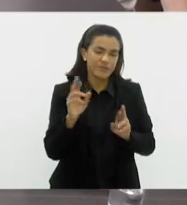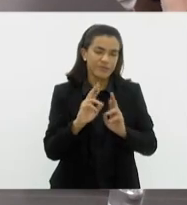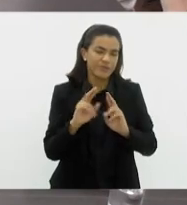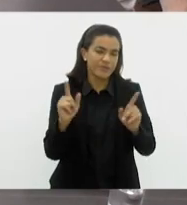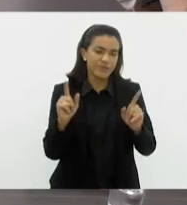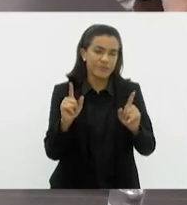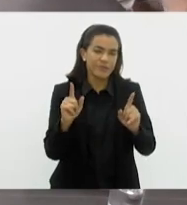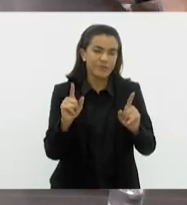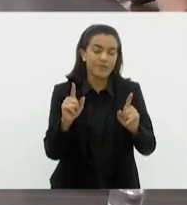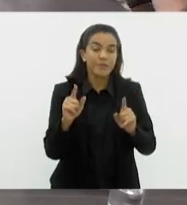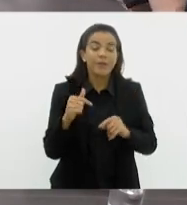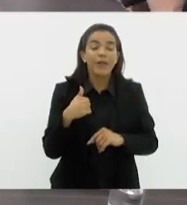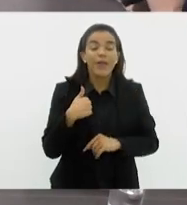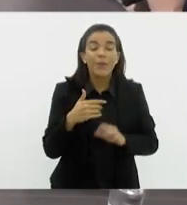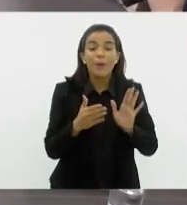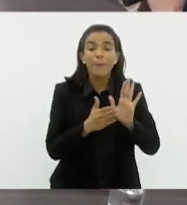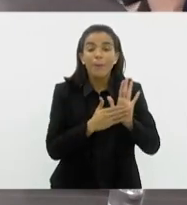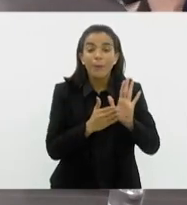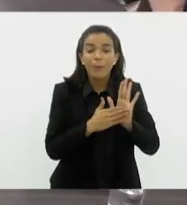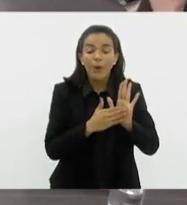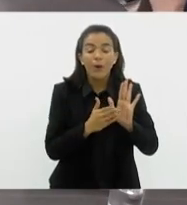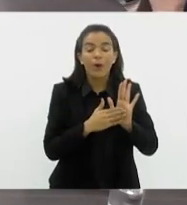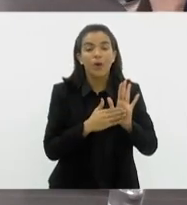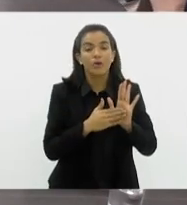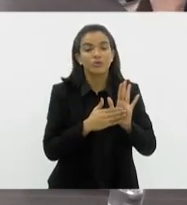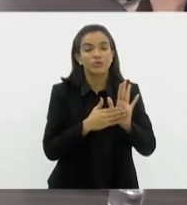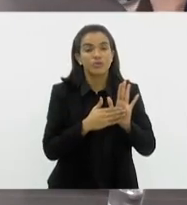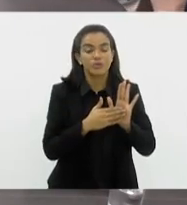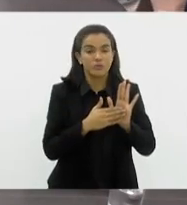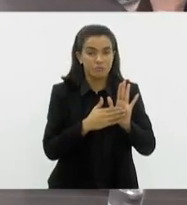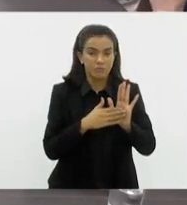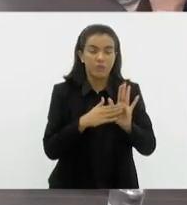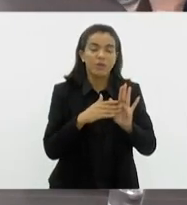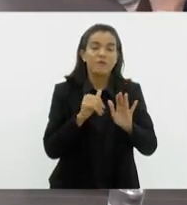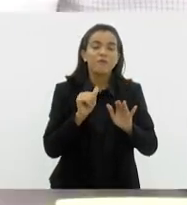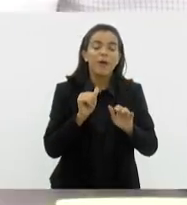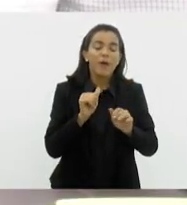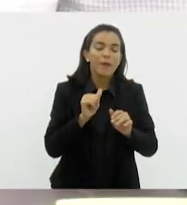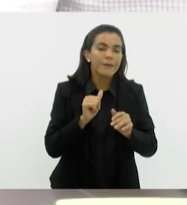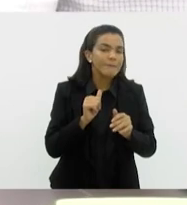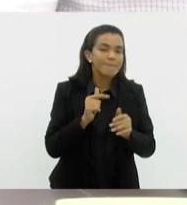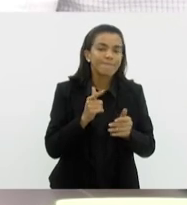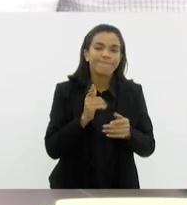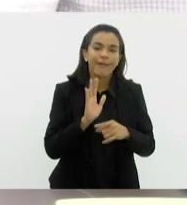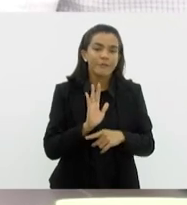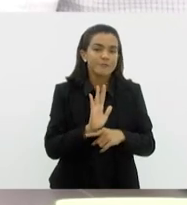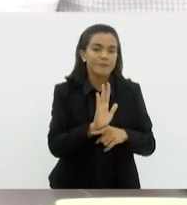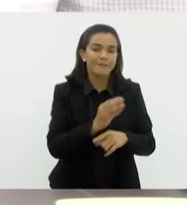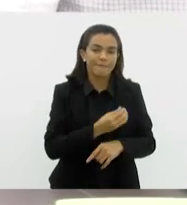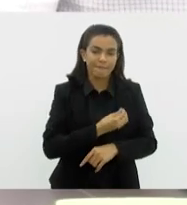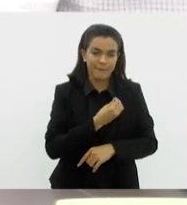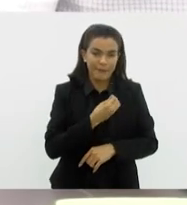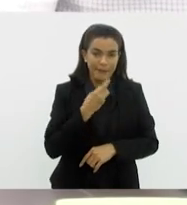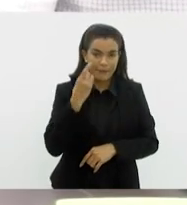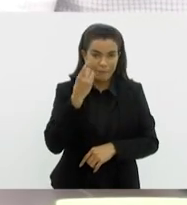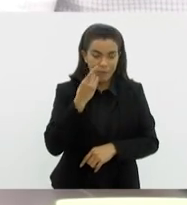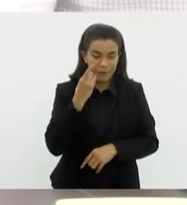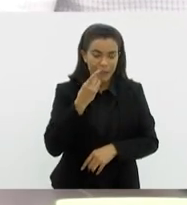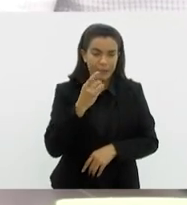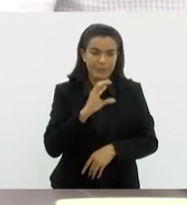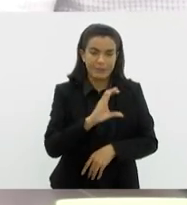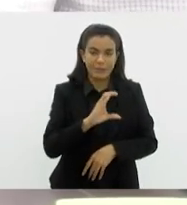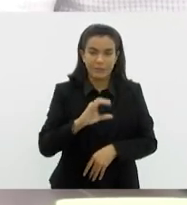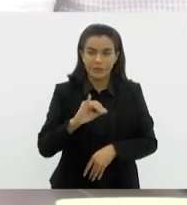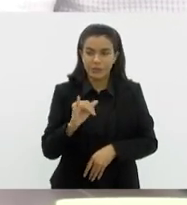É o seguinte, é uma proposta de procedimento que vai poupar muita vida dos nossos deputados da CCJ e também da